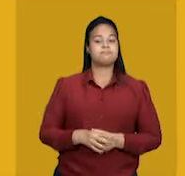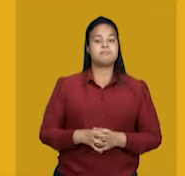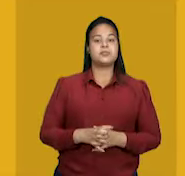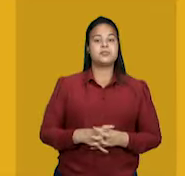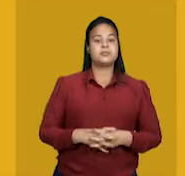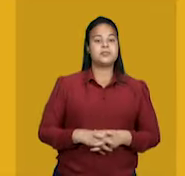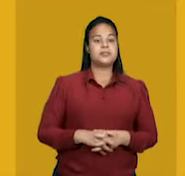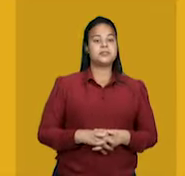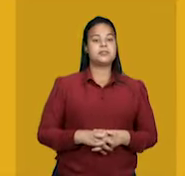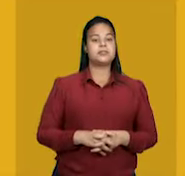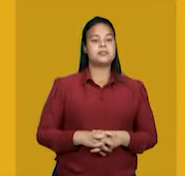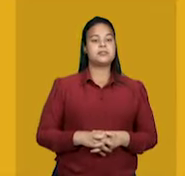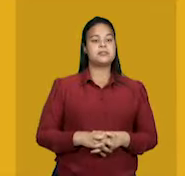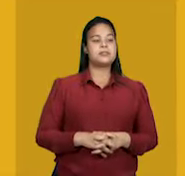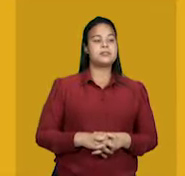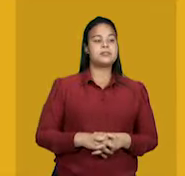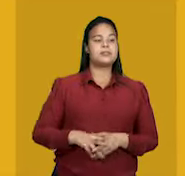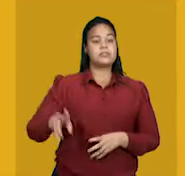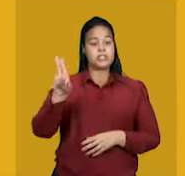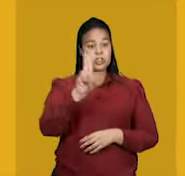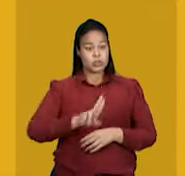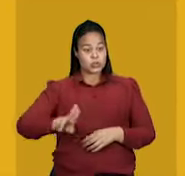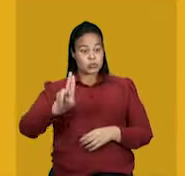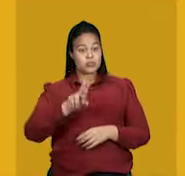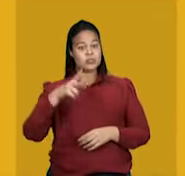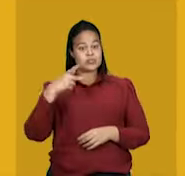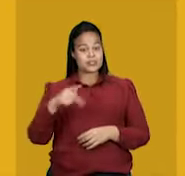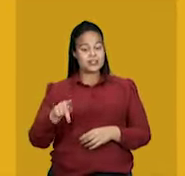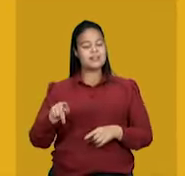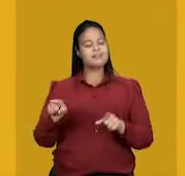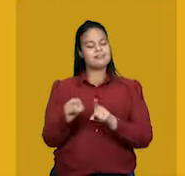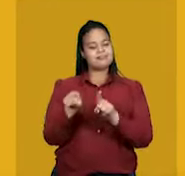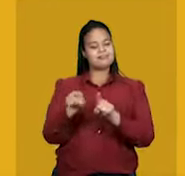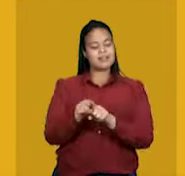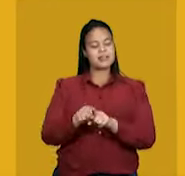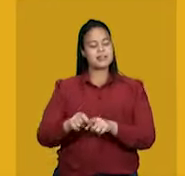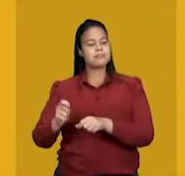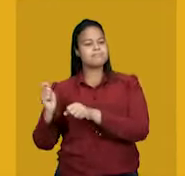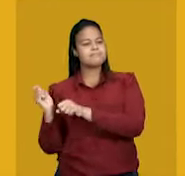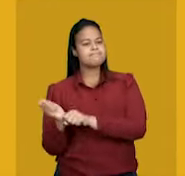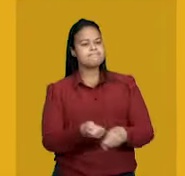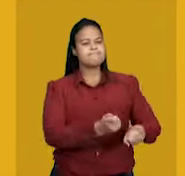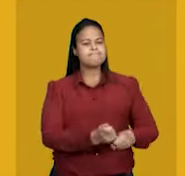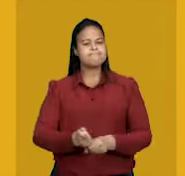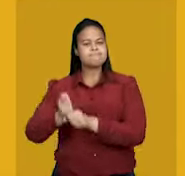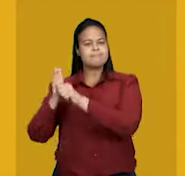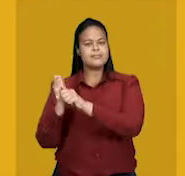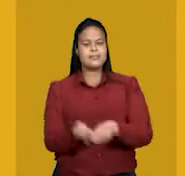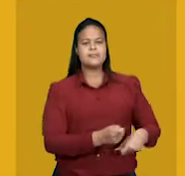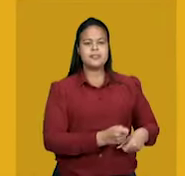e na aplicação. Como assim, professora? Vou explicar.